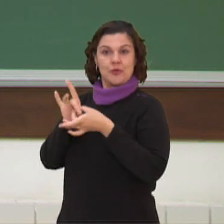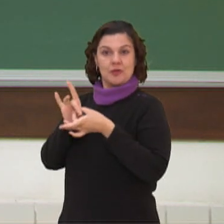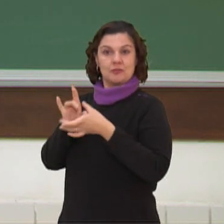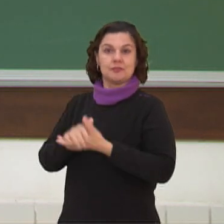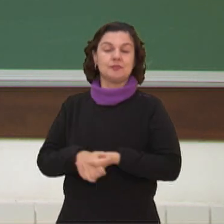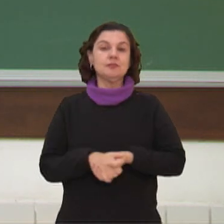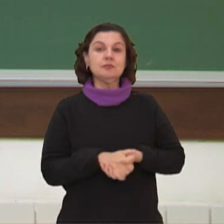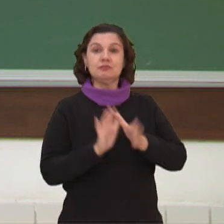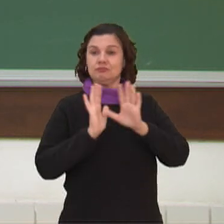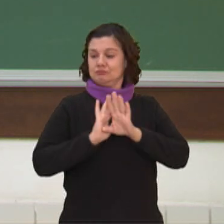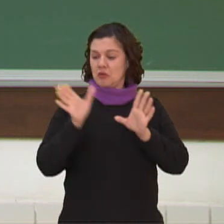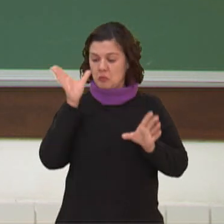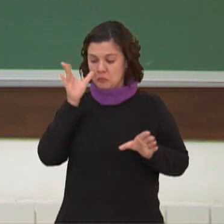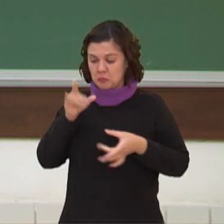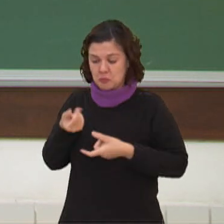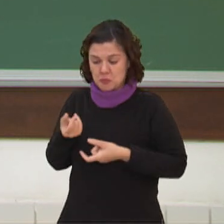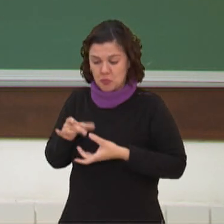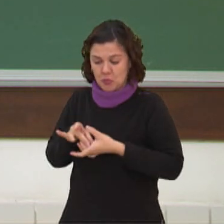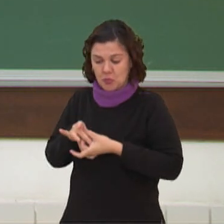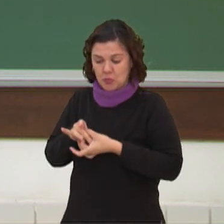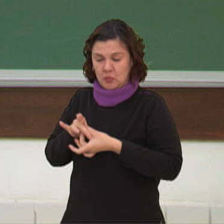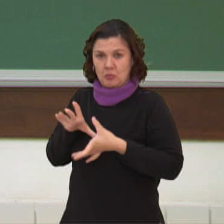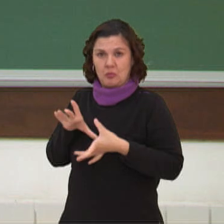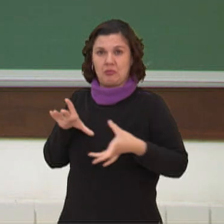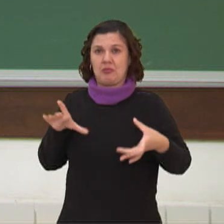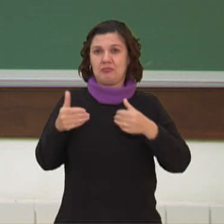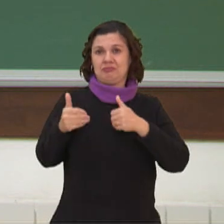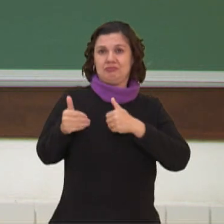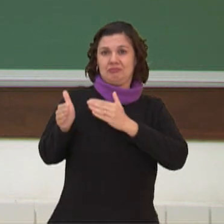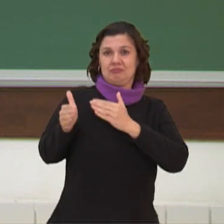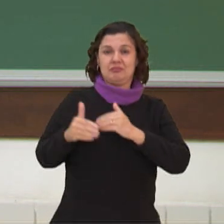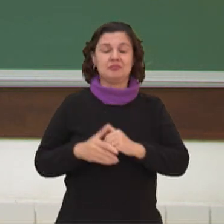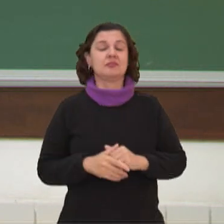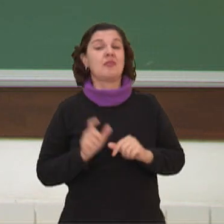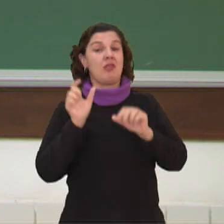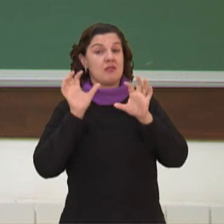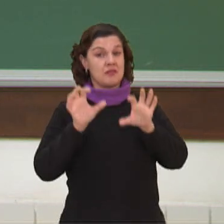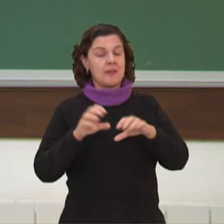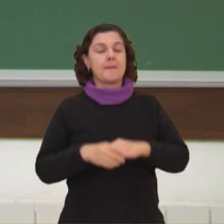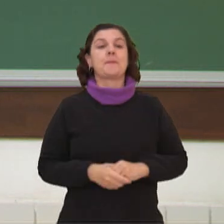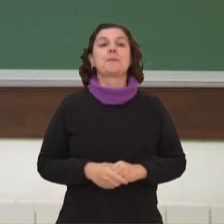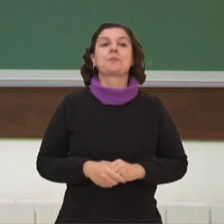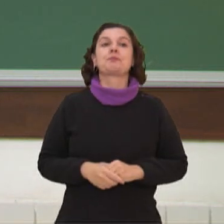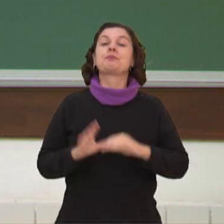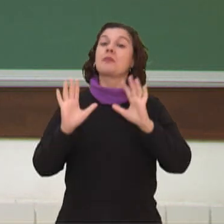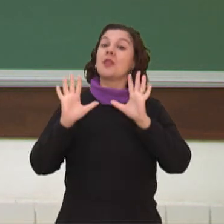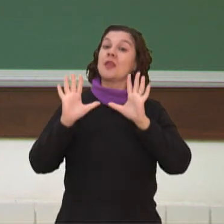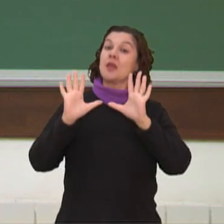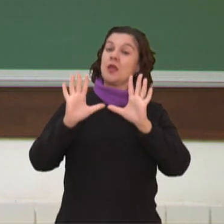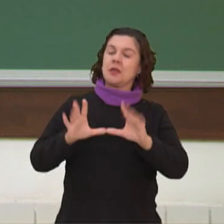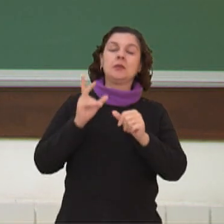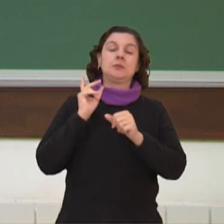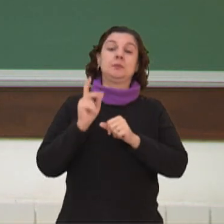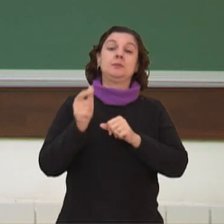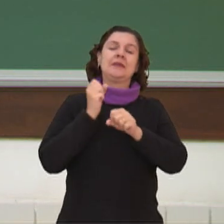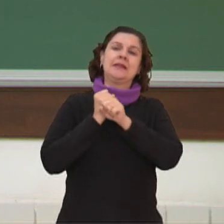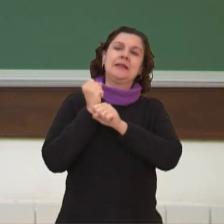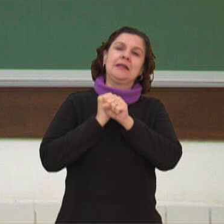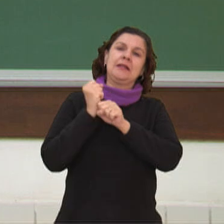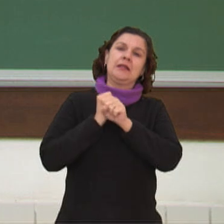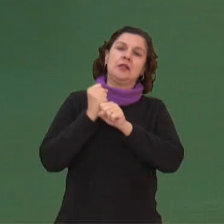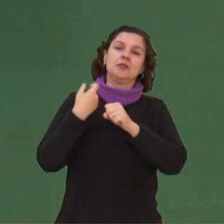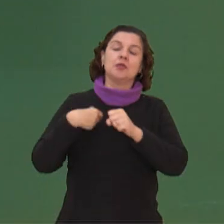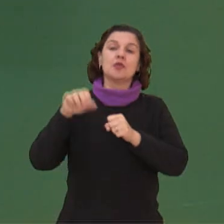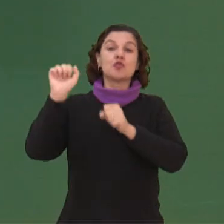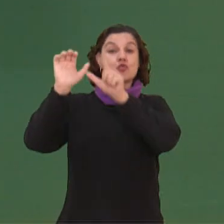uma relação. Acabou o interesse econômico, por que vão continuar juntos? Perfeito. Olha só, então, durante muito tempo ficamos